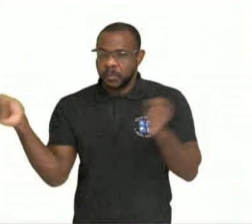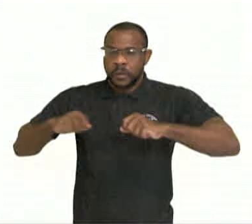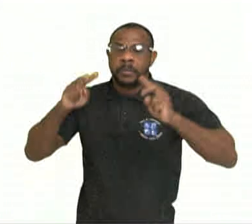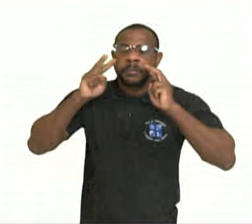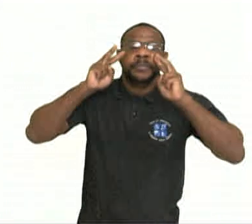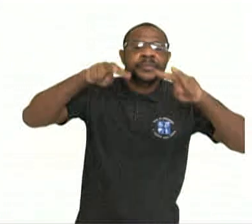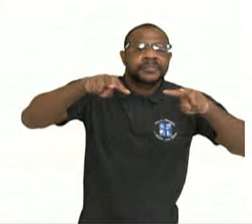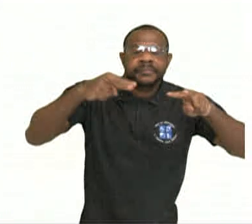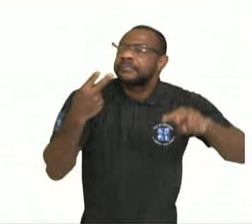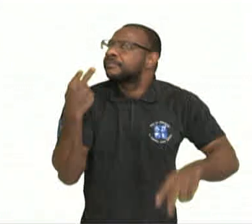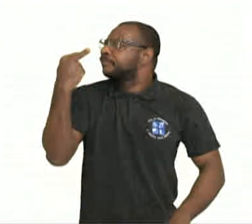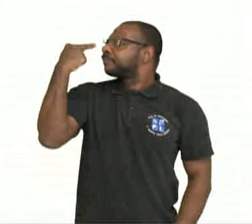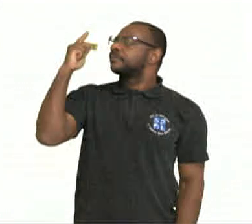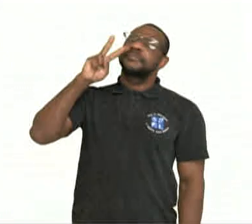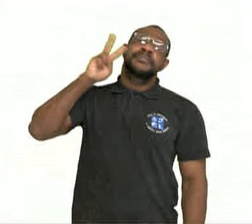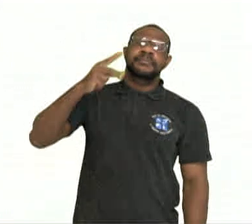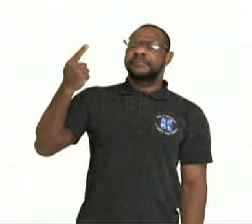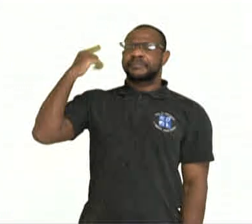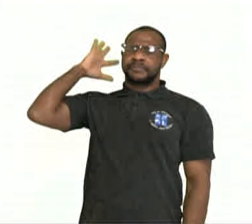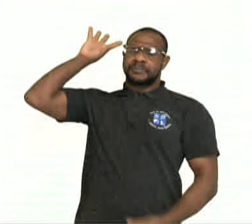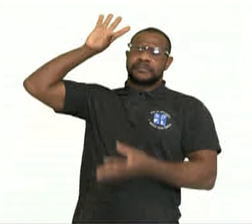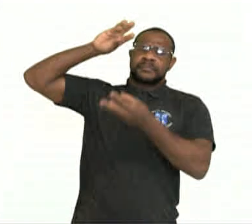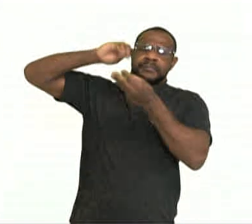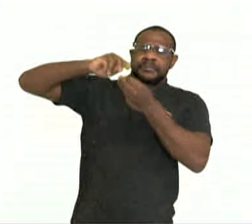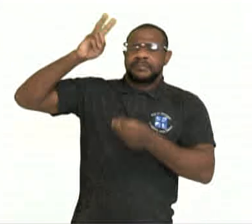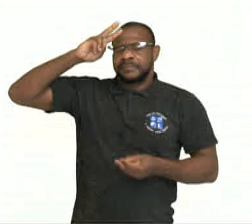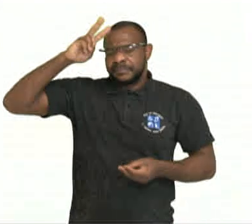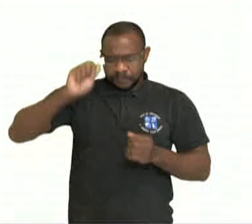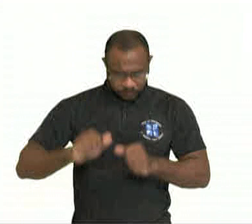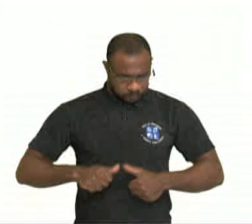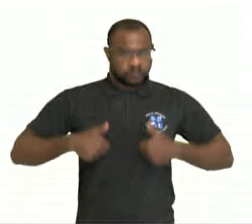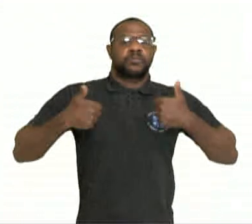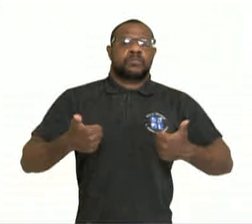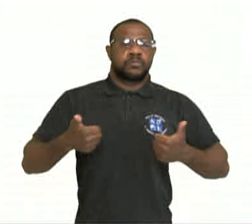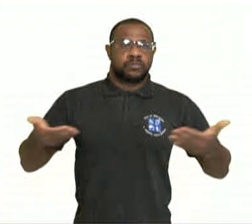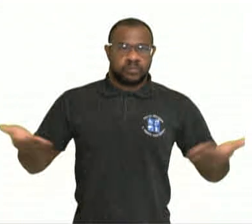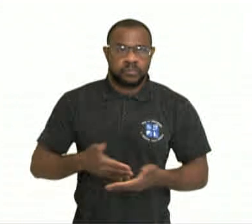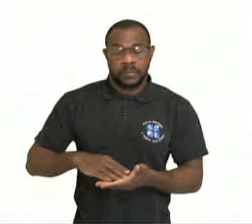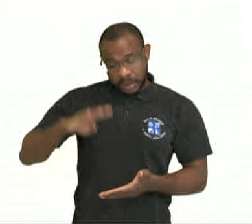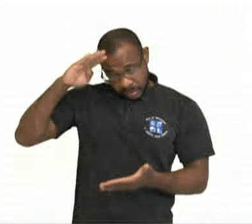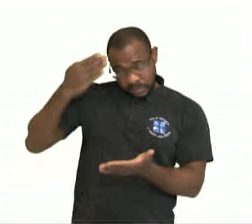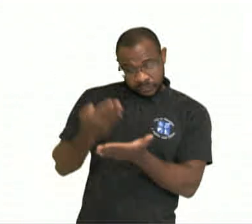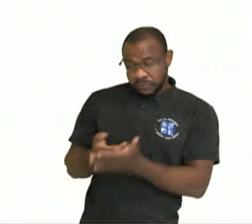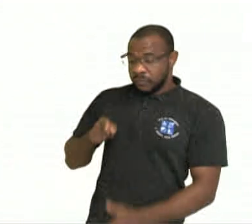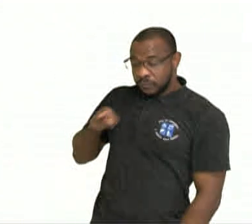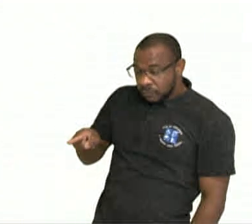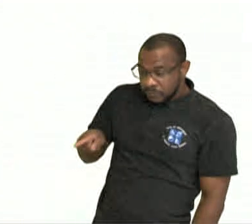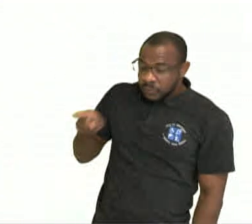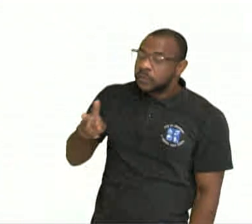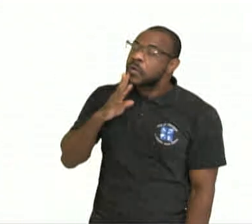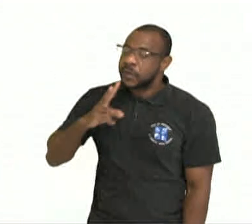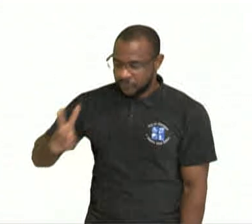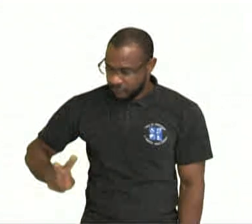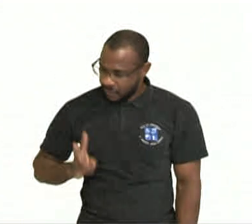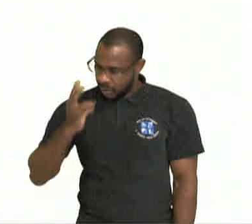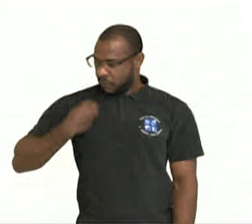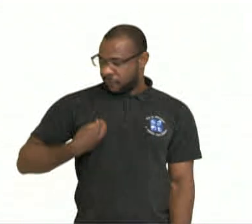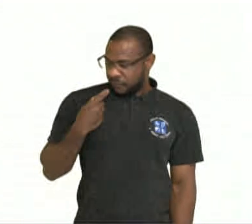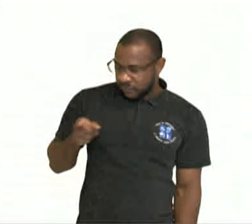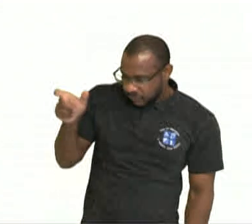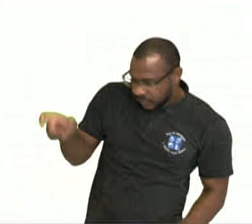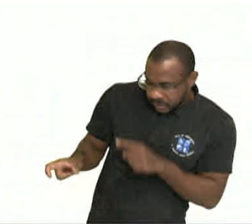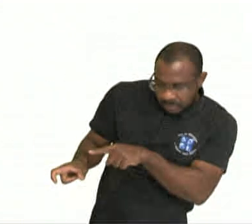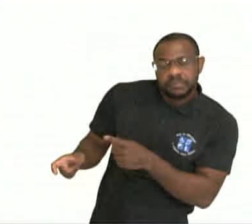olhar para trás e relembrar-te do que superaste. Acredita em ti, reconhece o teu valor, afinal,